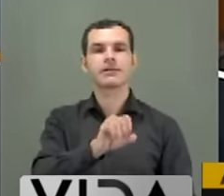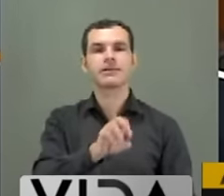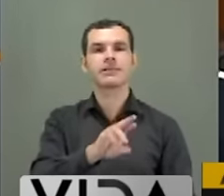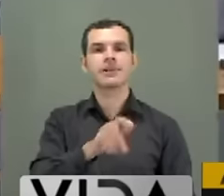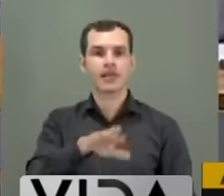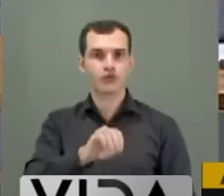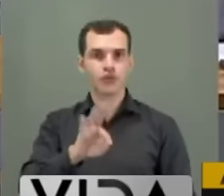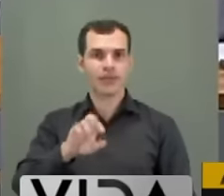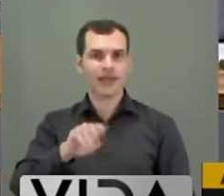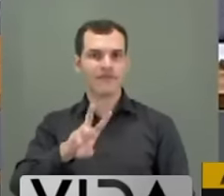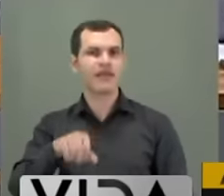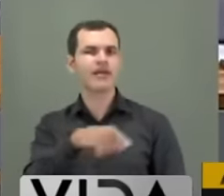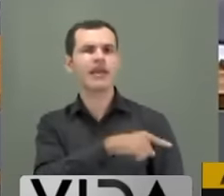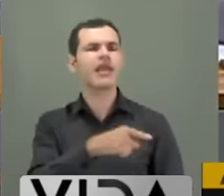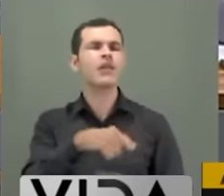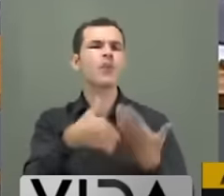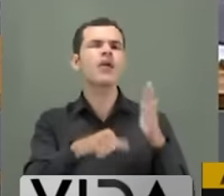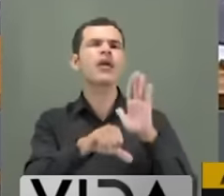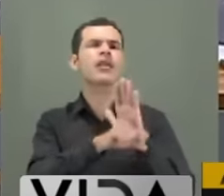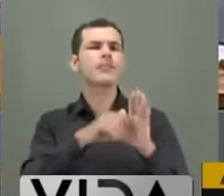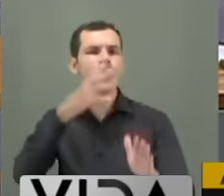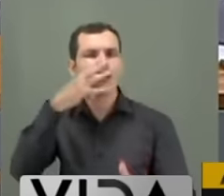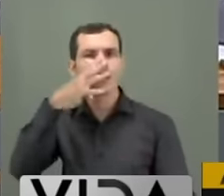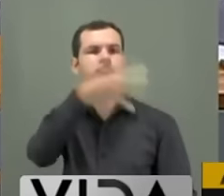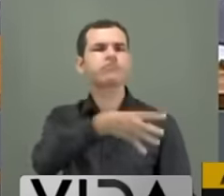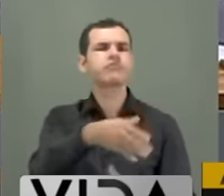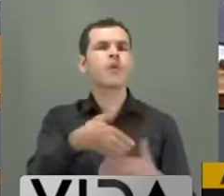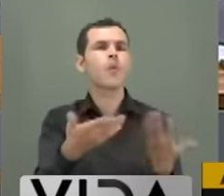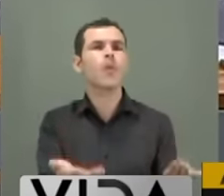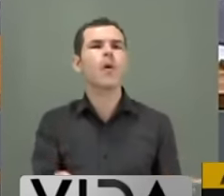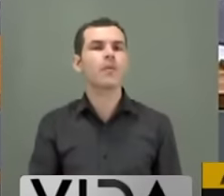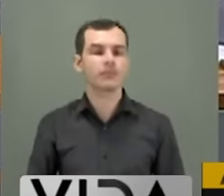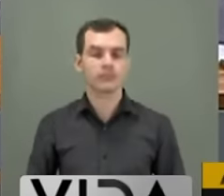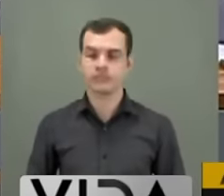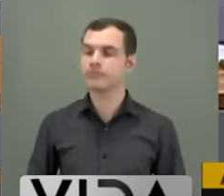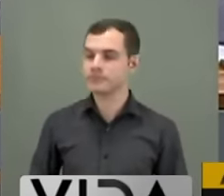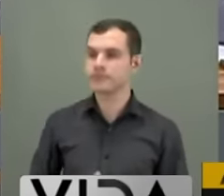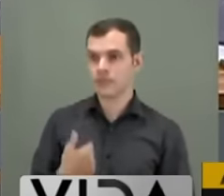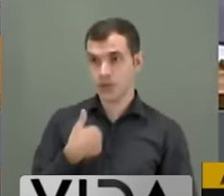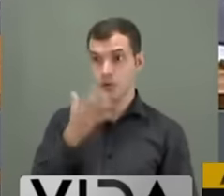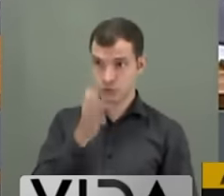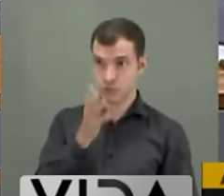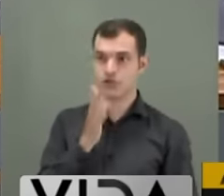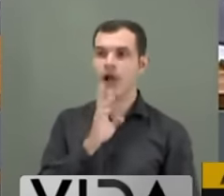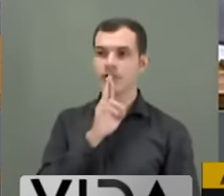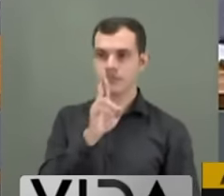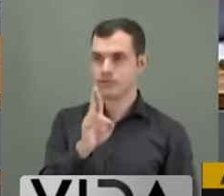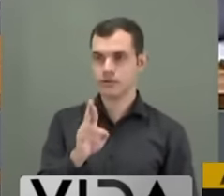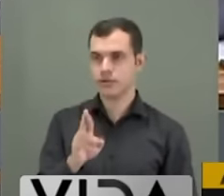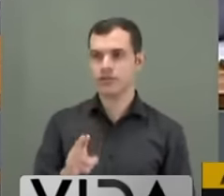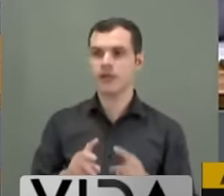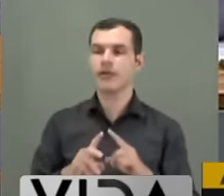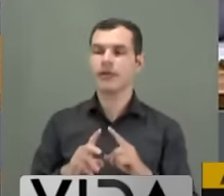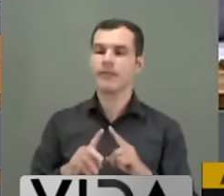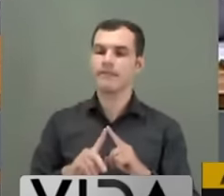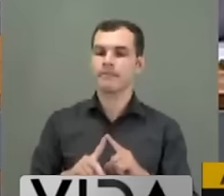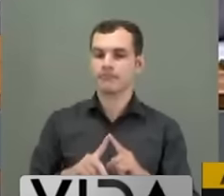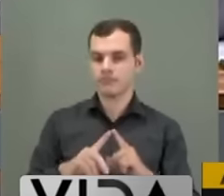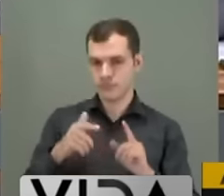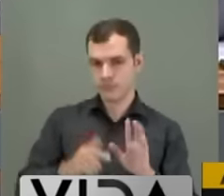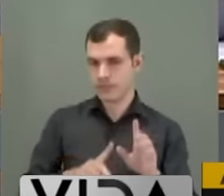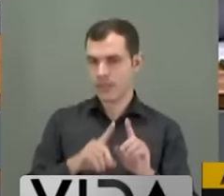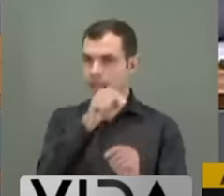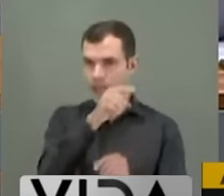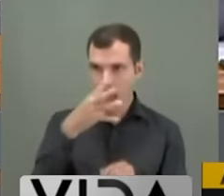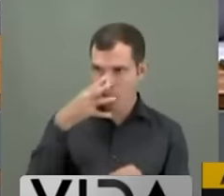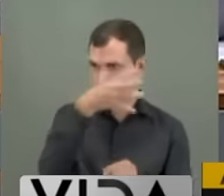Eu respondi a esse questionamento, mas respondo o senhor também com o maior Por favor. prazer. Ele não é acusado de nenhum crime. No sistema da Polícia Federal, nós